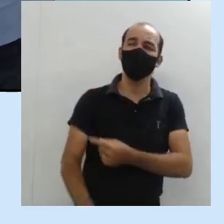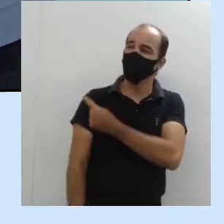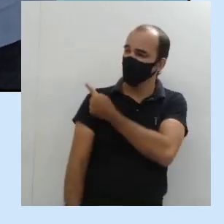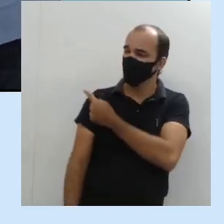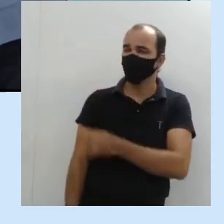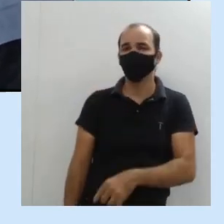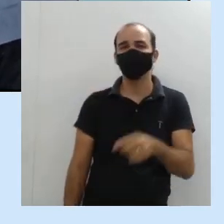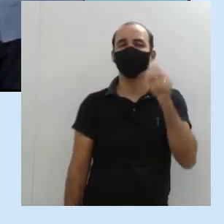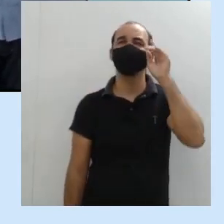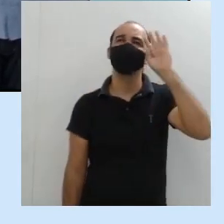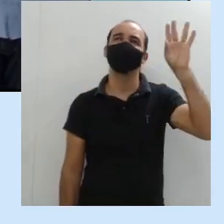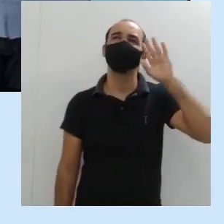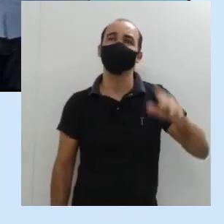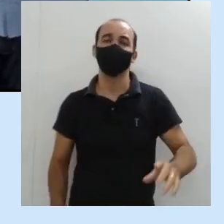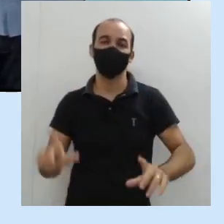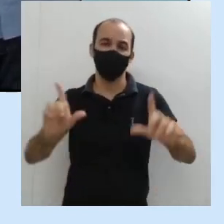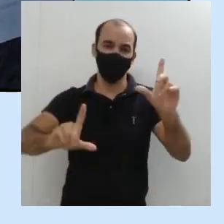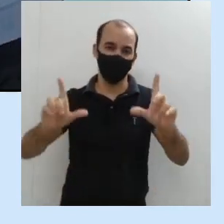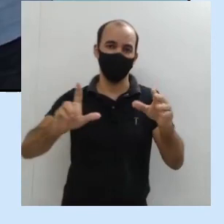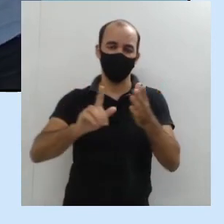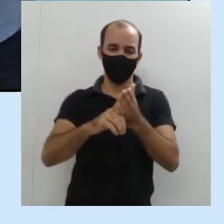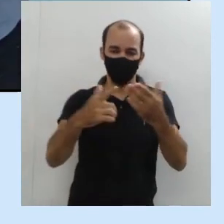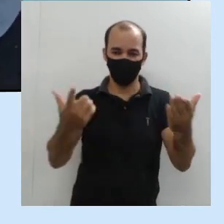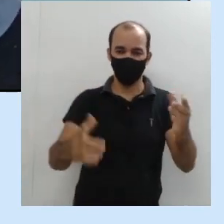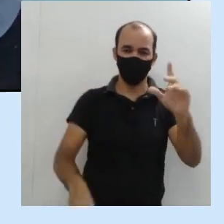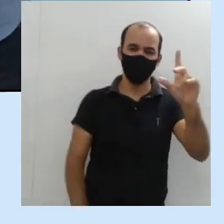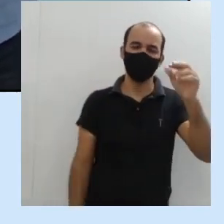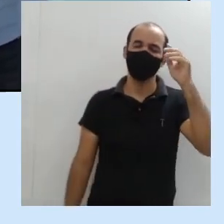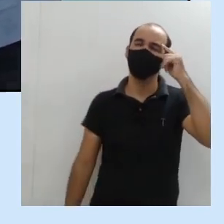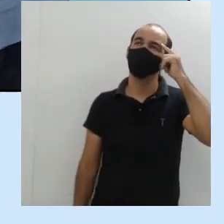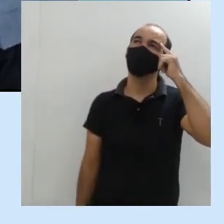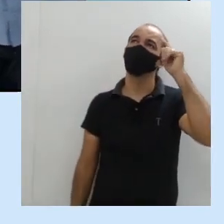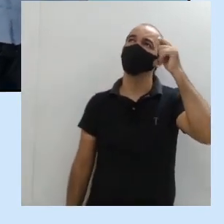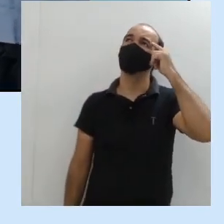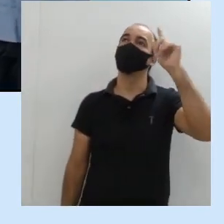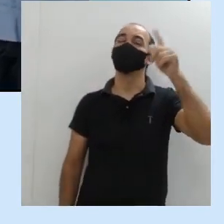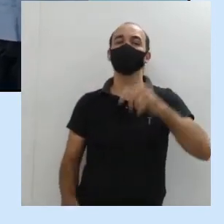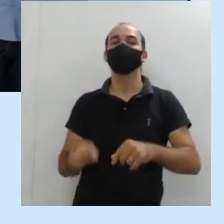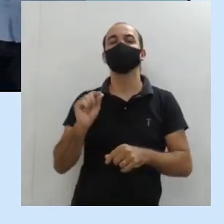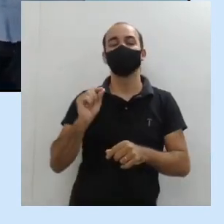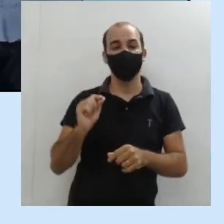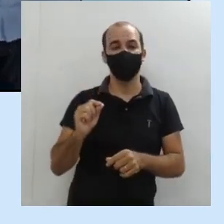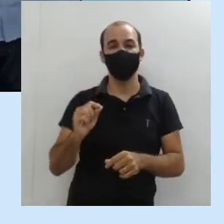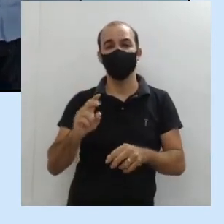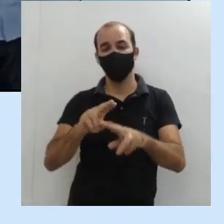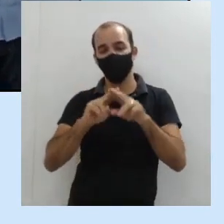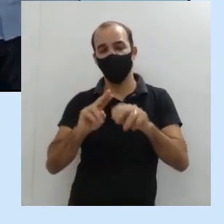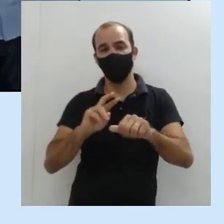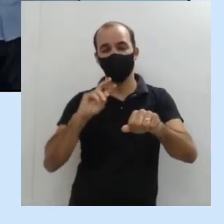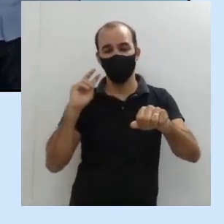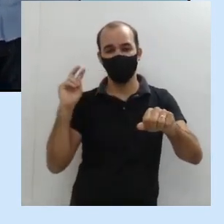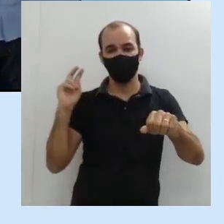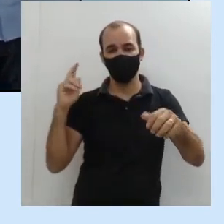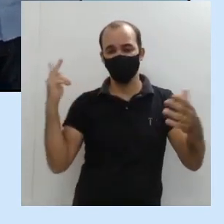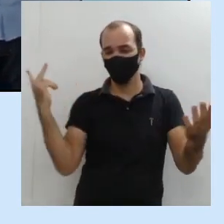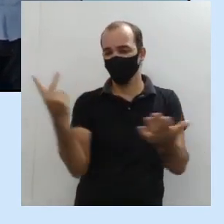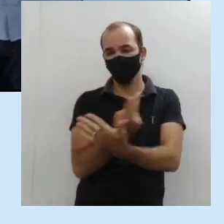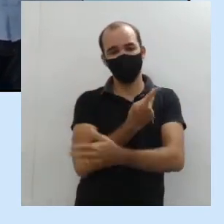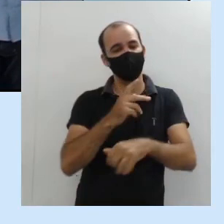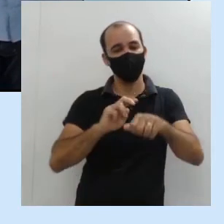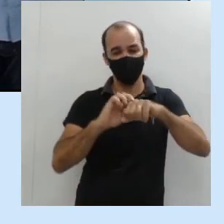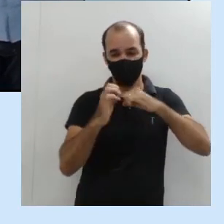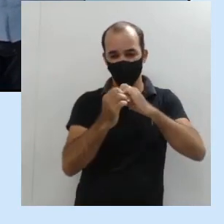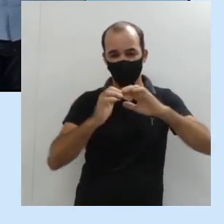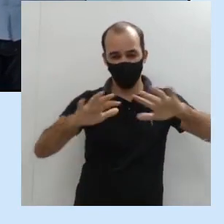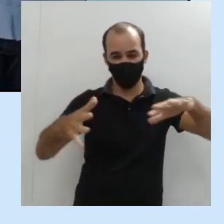reportagem em relação a essa questão das mudanças que a pandemia operou na vida de algumas pessoas. E eu comecei a me